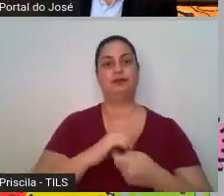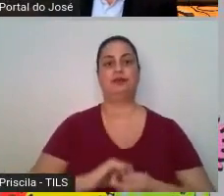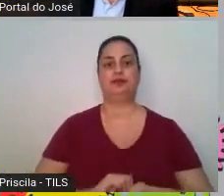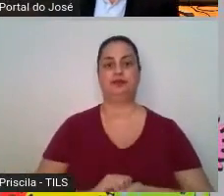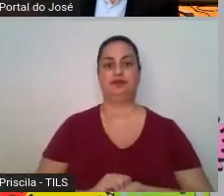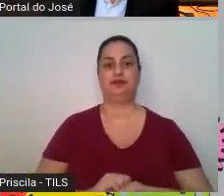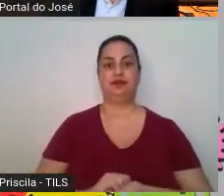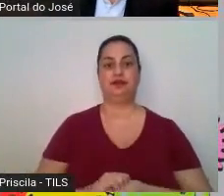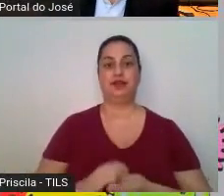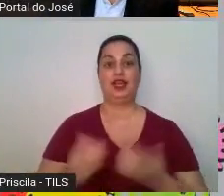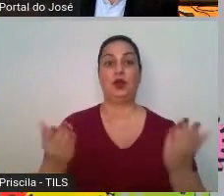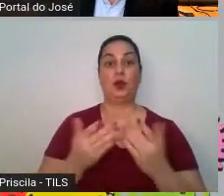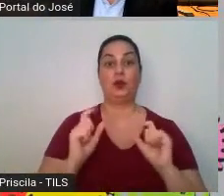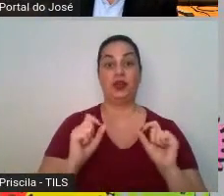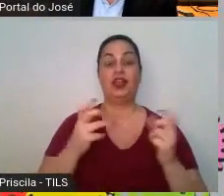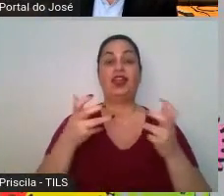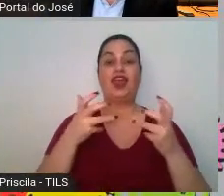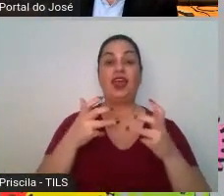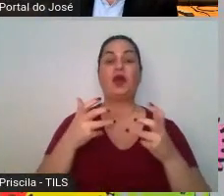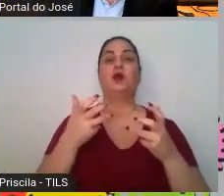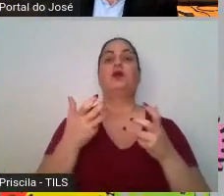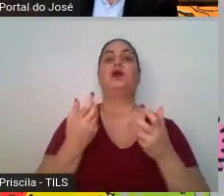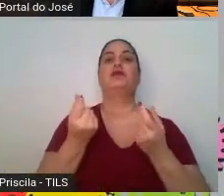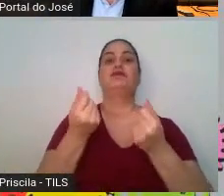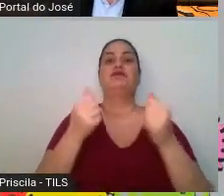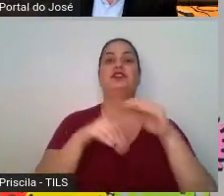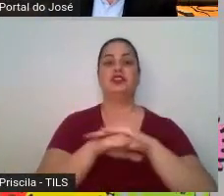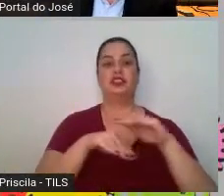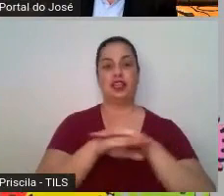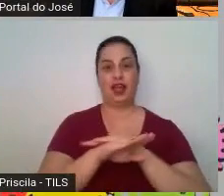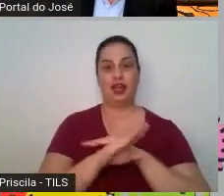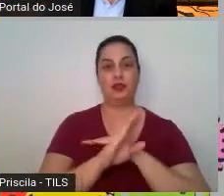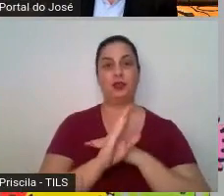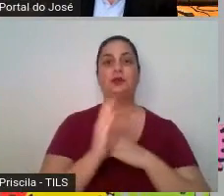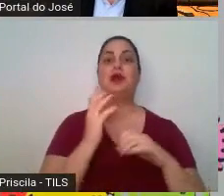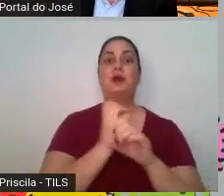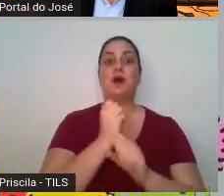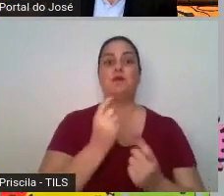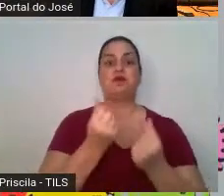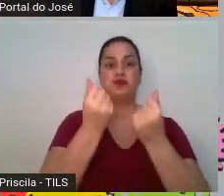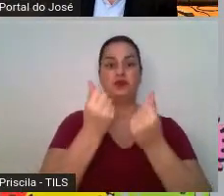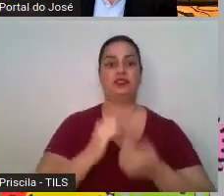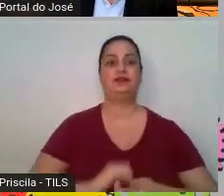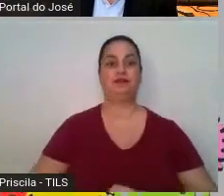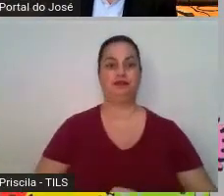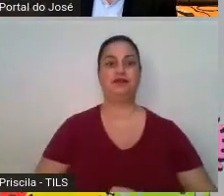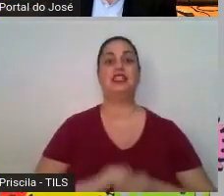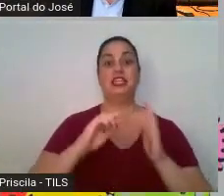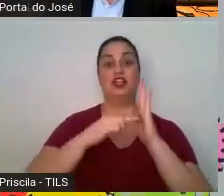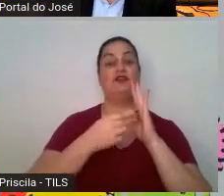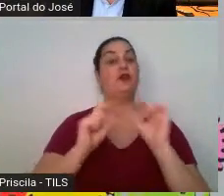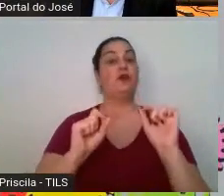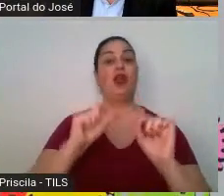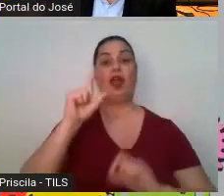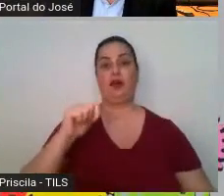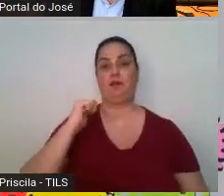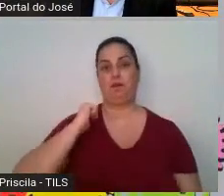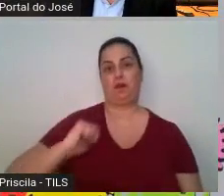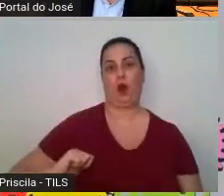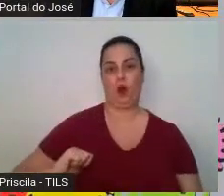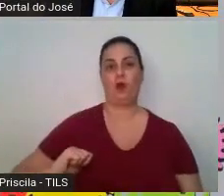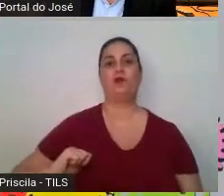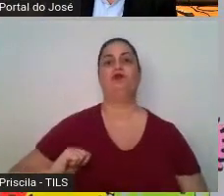remunerado. Em português claro, significa bolsa banqueiro sem limite e